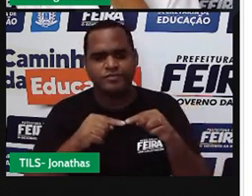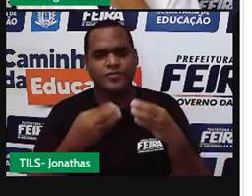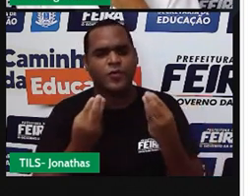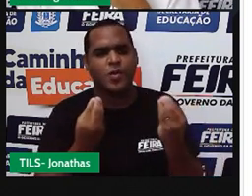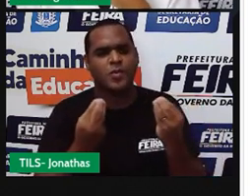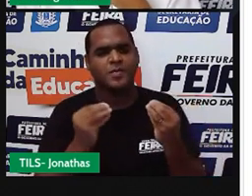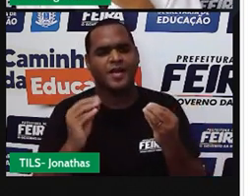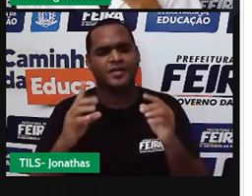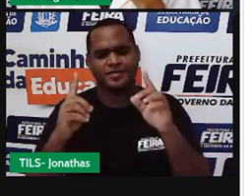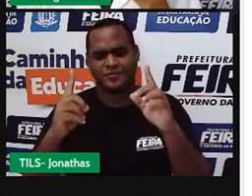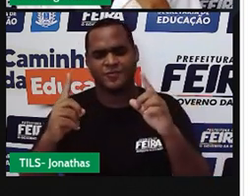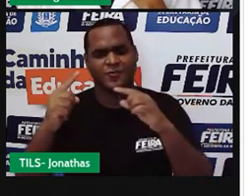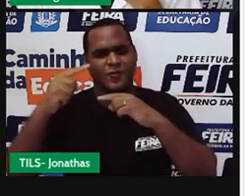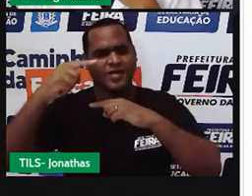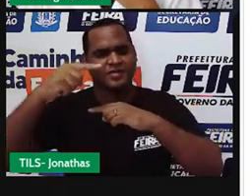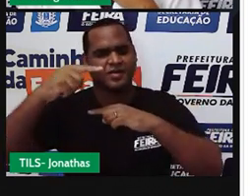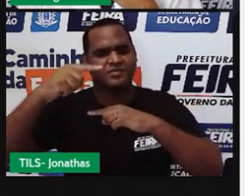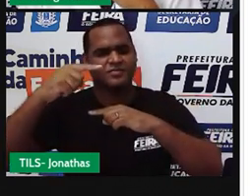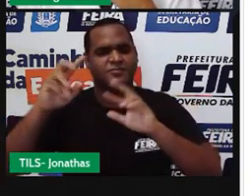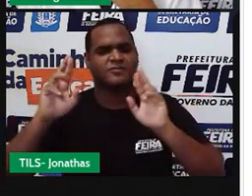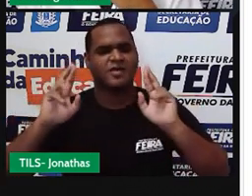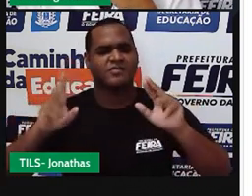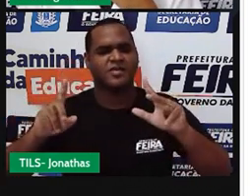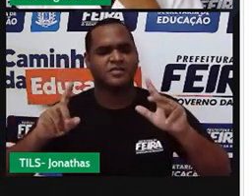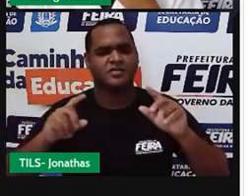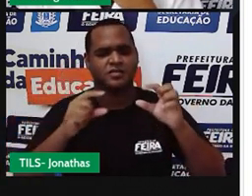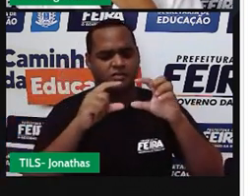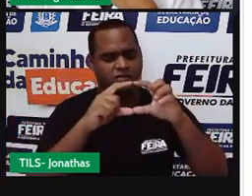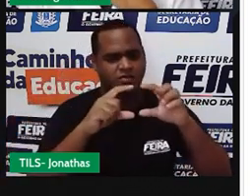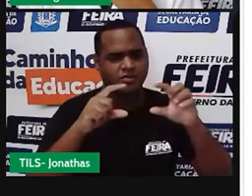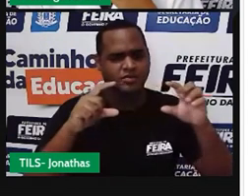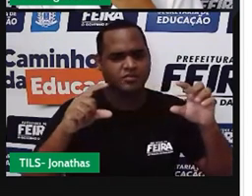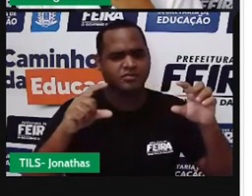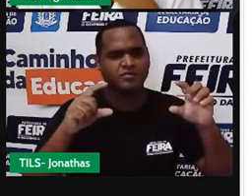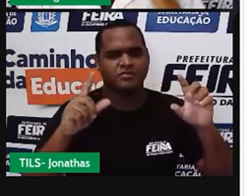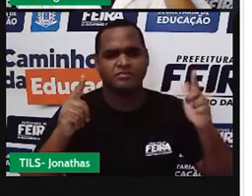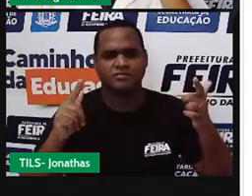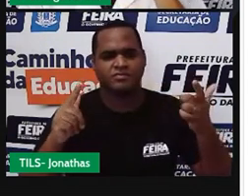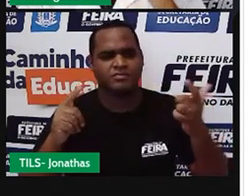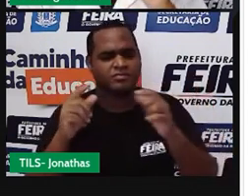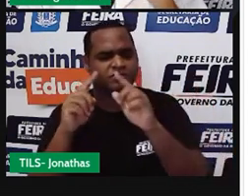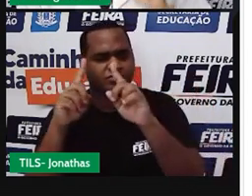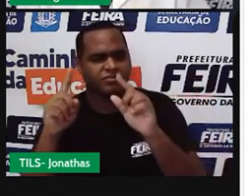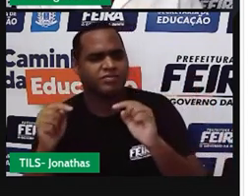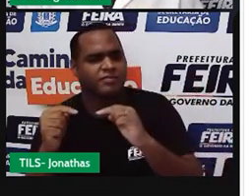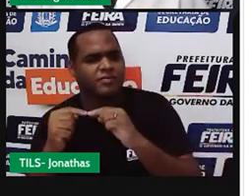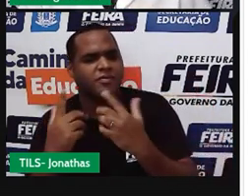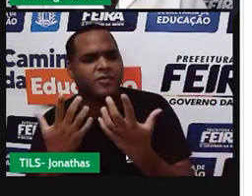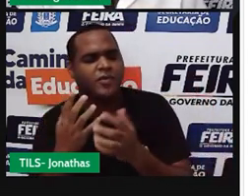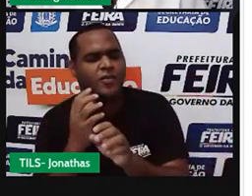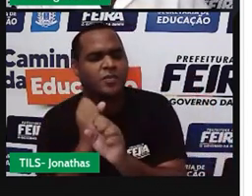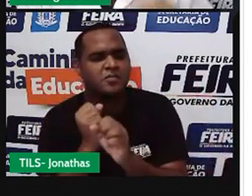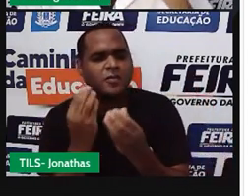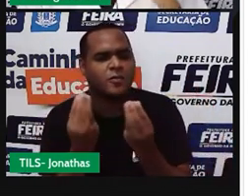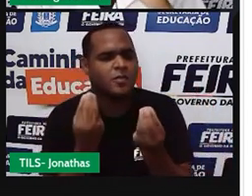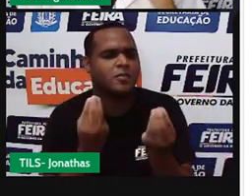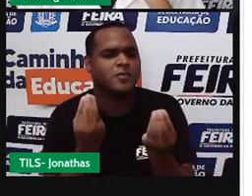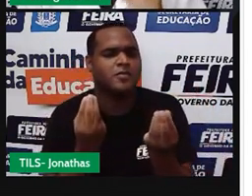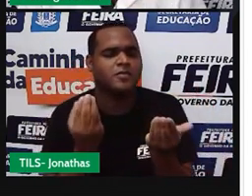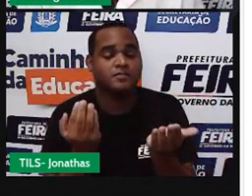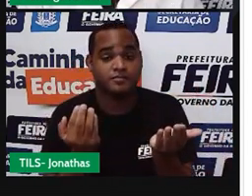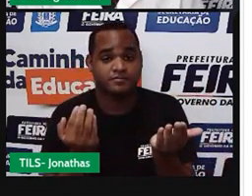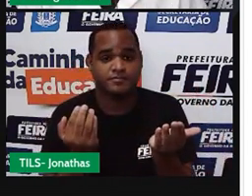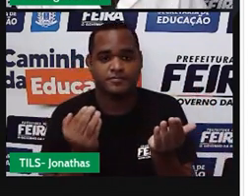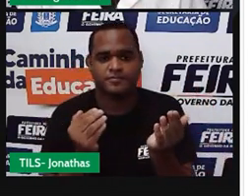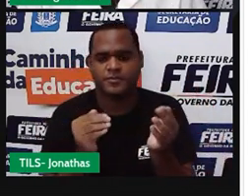quadrados mas como vou calcular a área de quadrado Oi e aí eu te pergunto